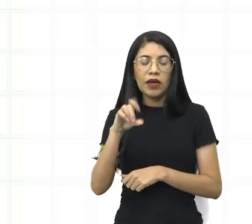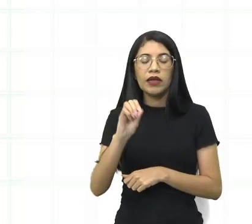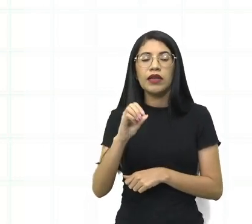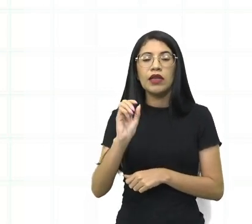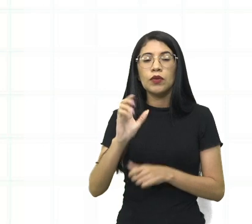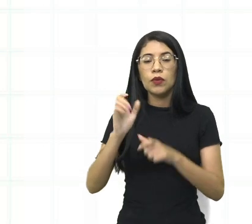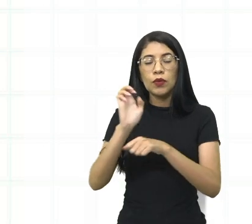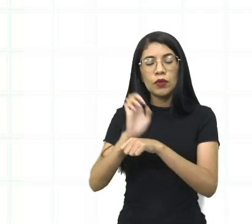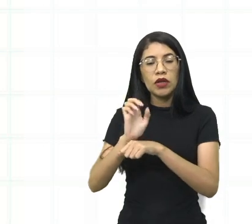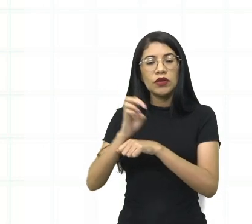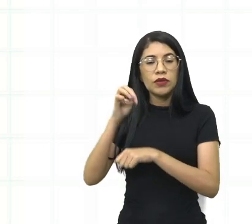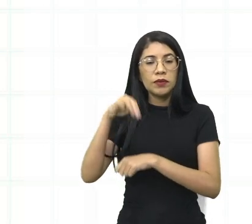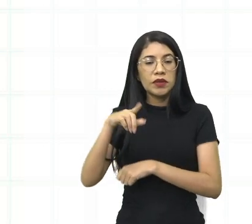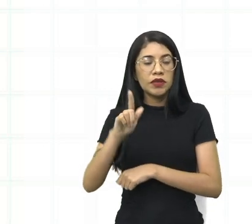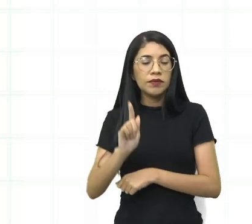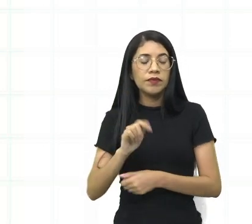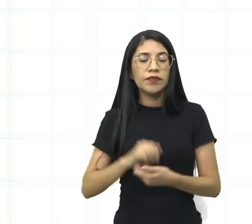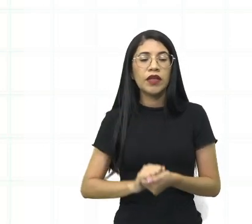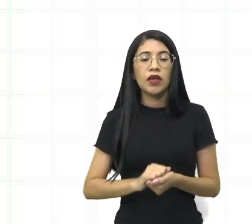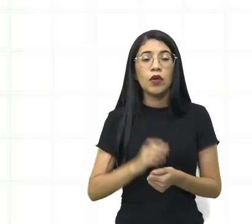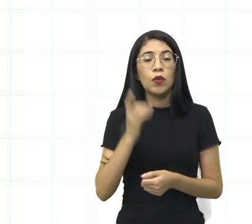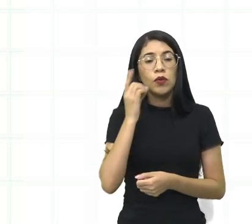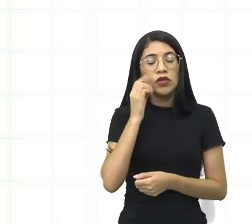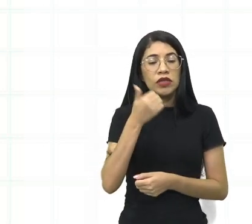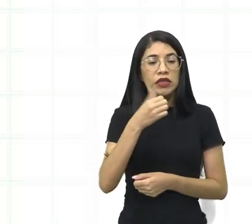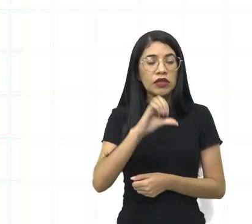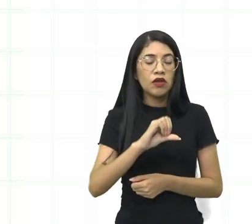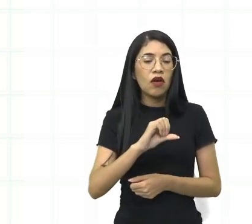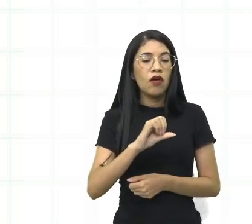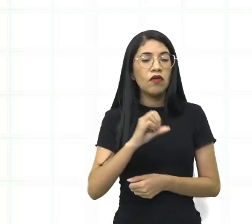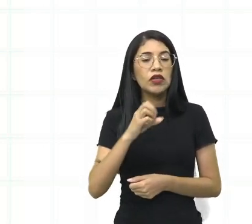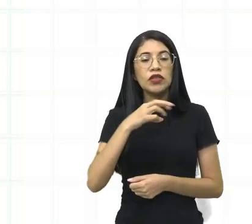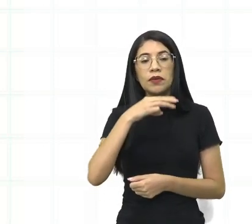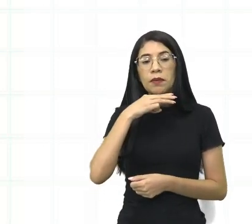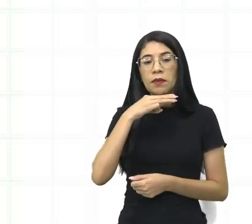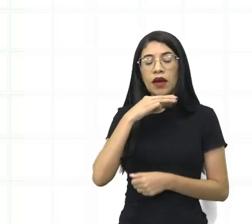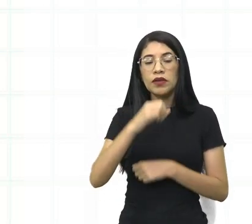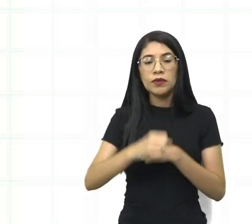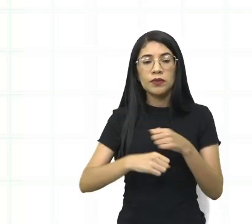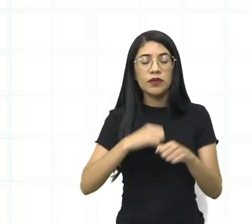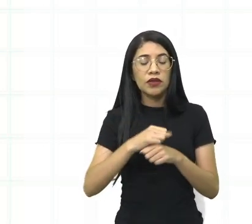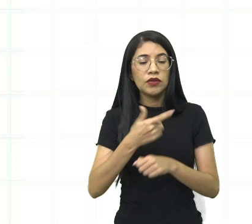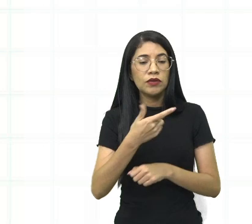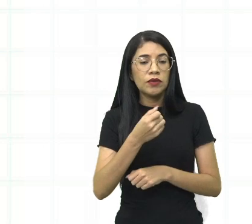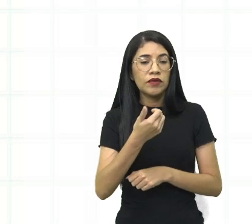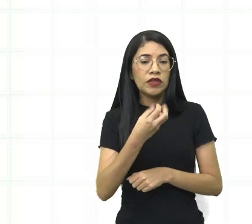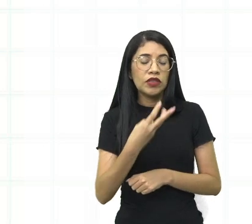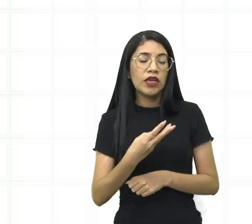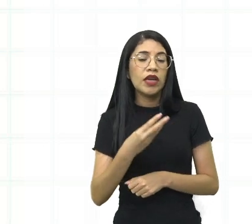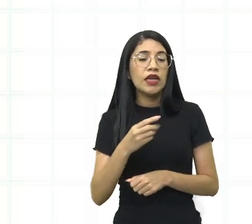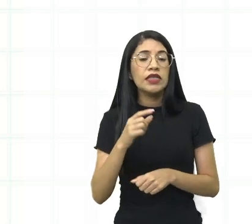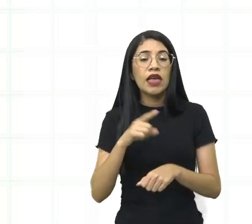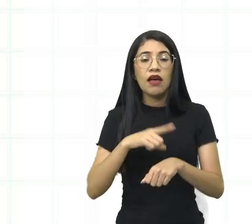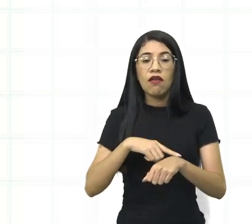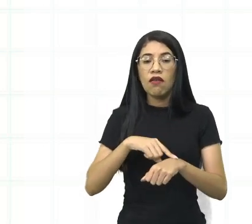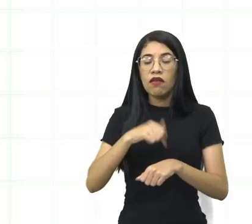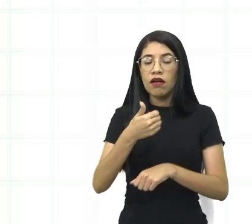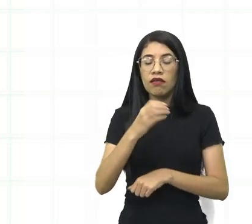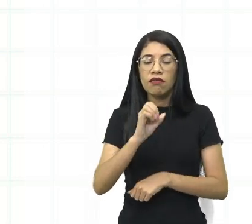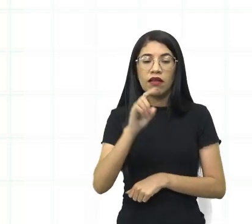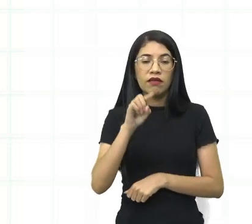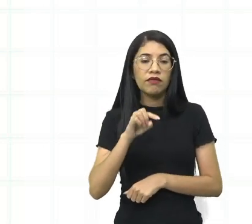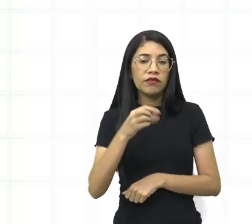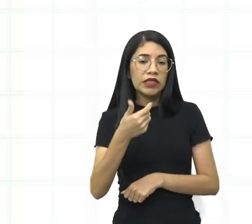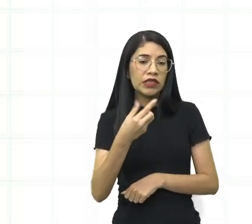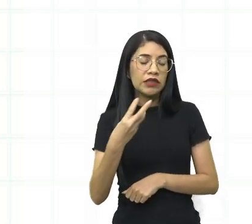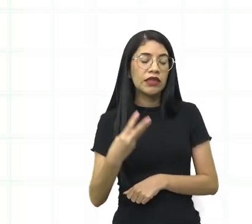19/3/2024, às 10h23. Olha só, ela foi bem minuciosa, ela decidiu colocar, inclusive, né? A data. Se for